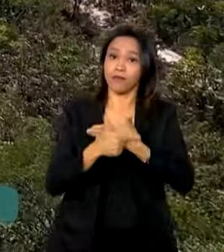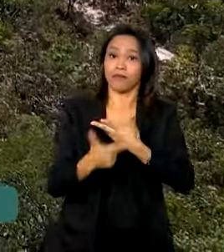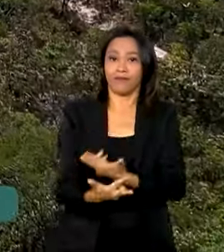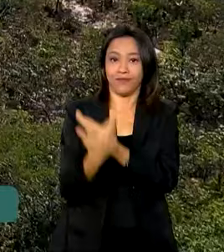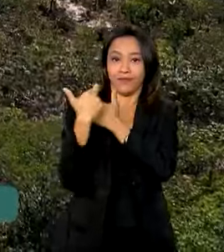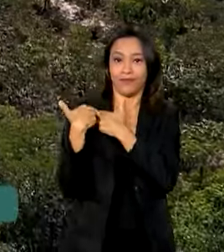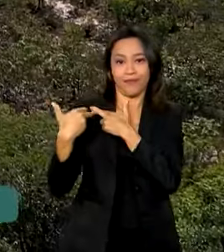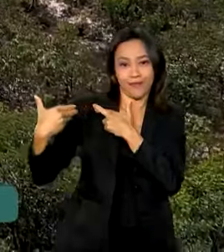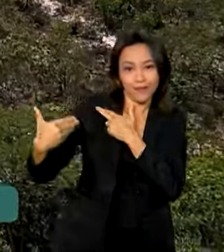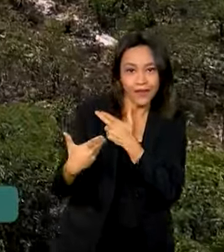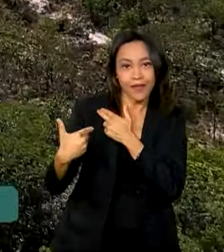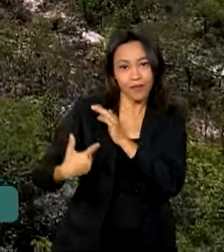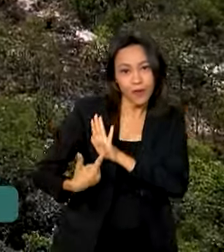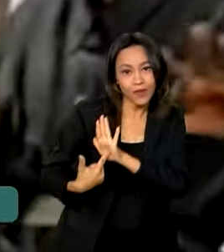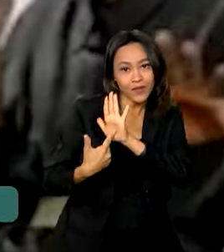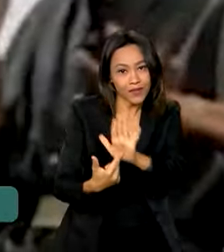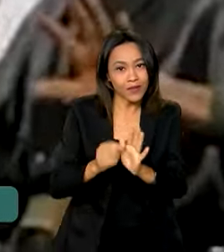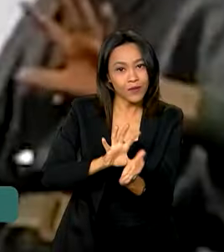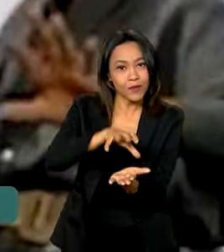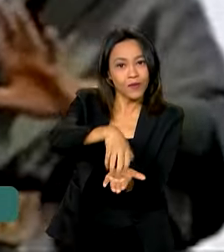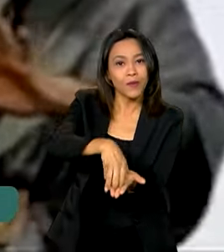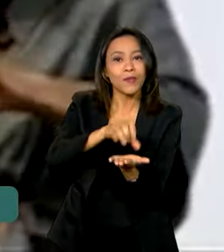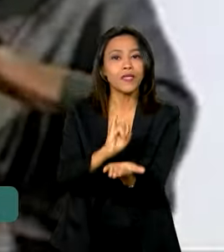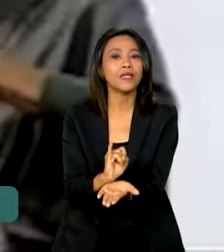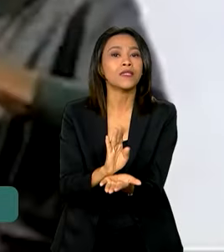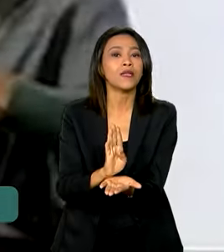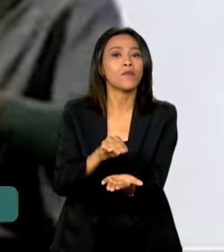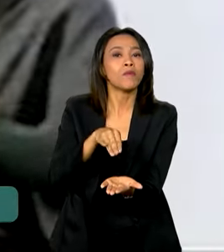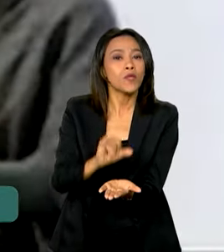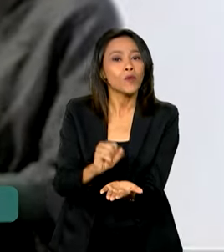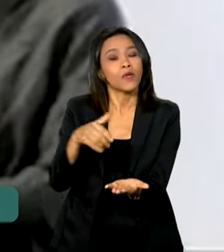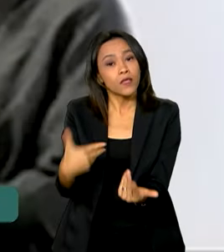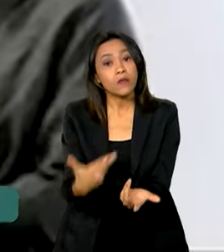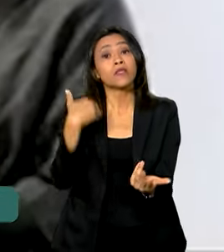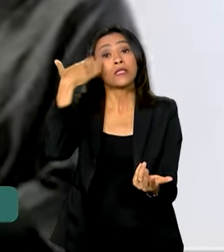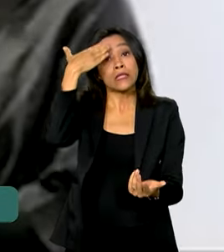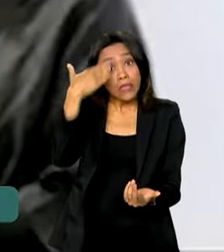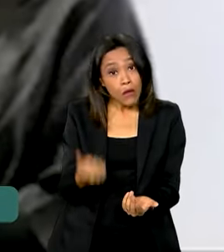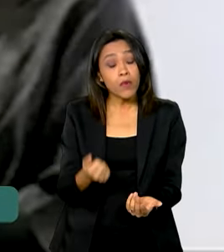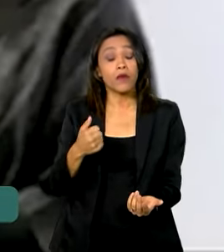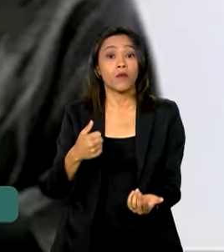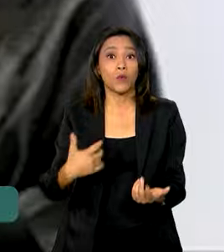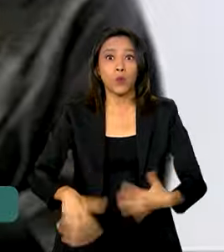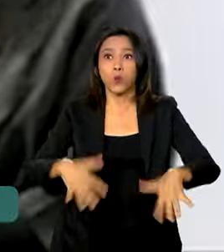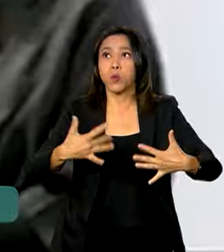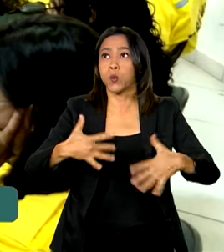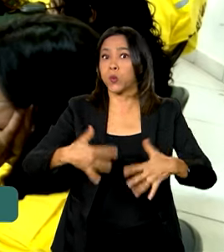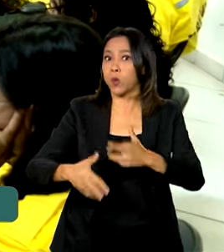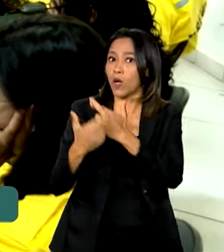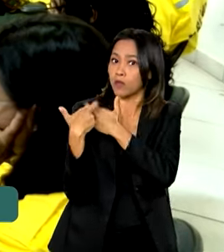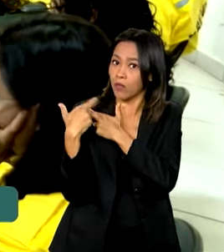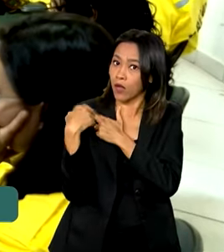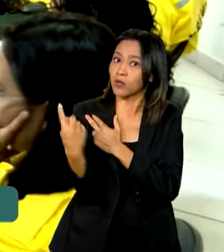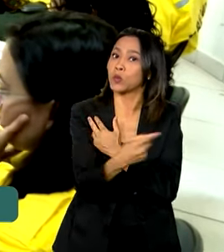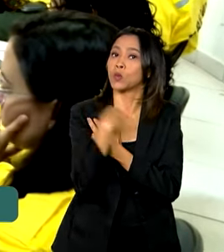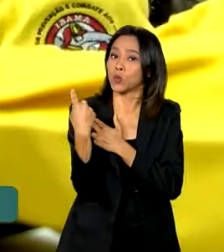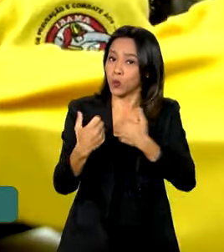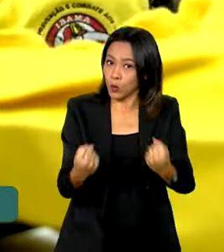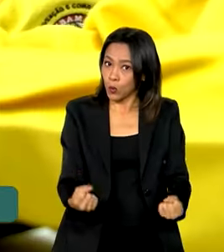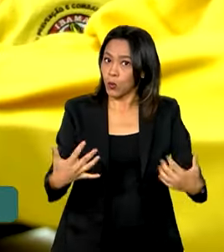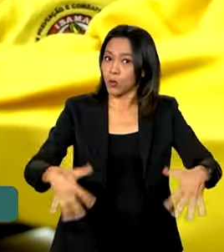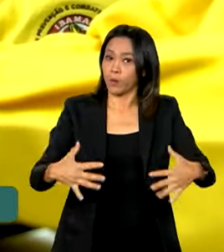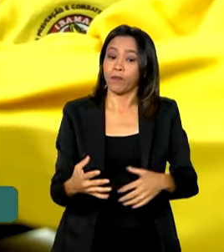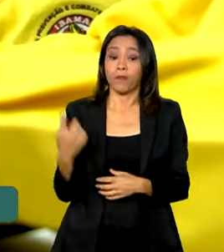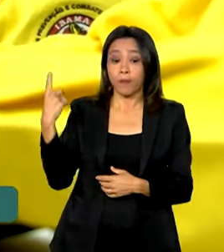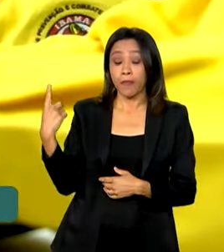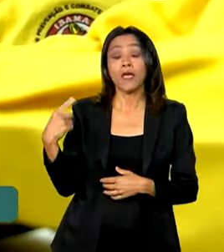aqui, IBAMA e ICMBio. Então, nós sabemos o tamanho da nossa responsabilidade. Além das funções de